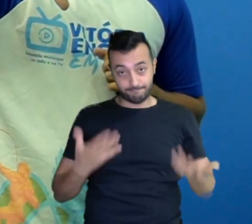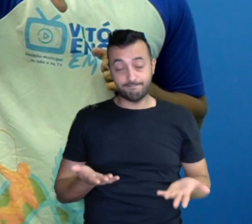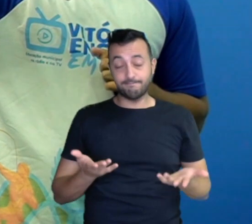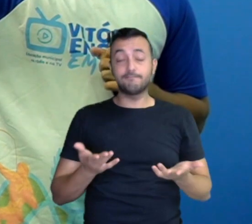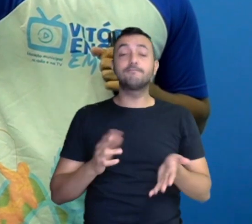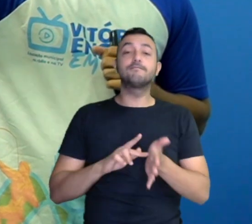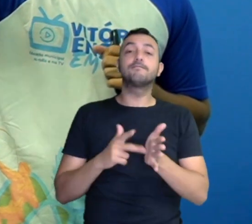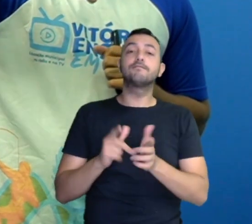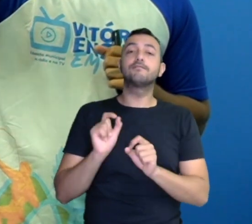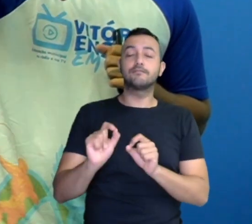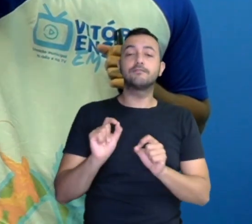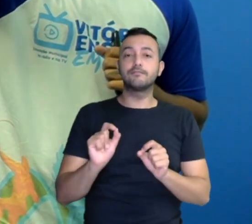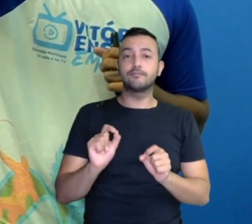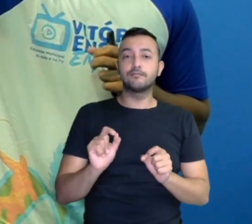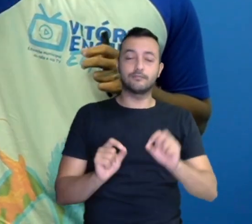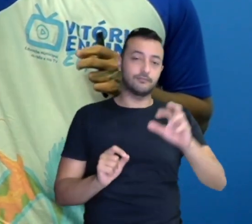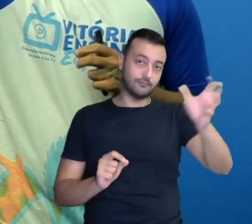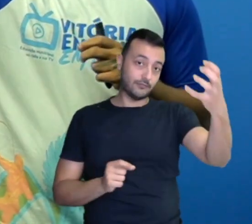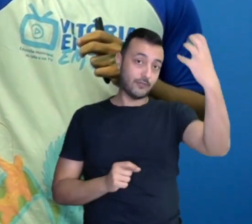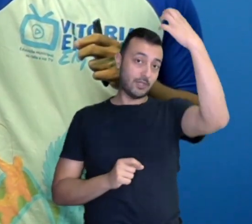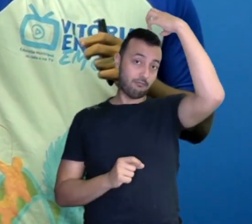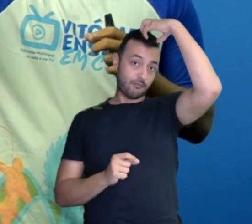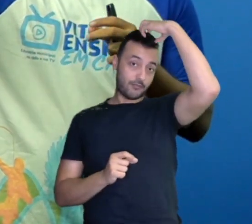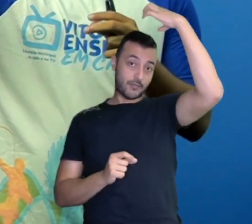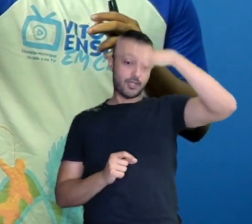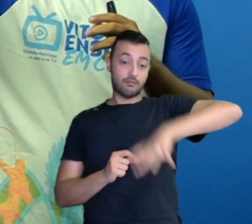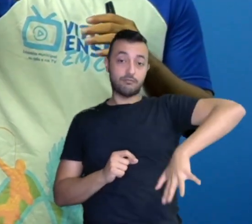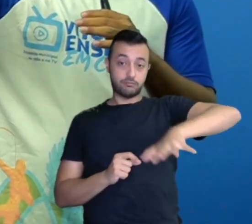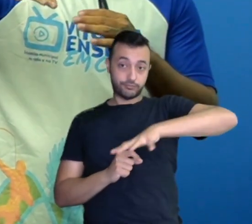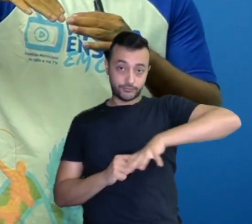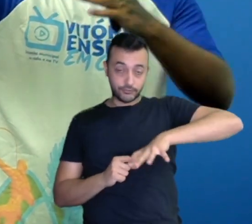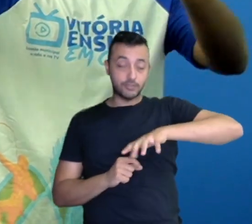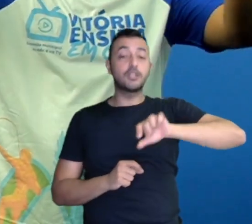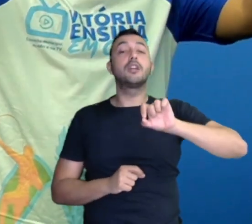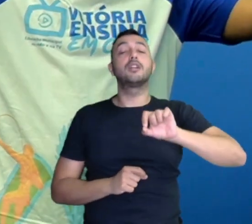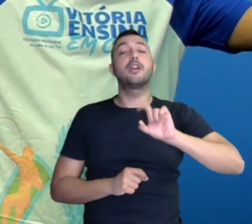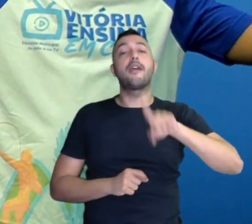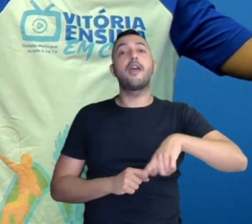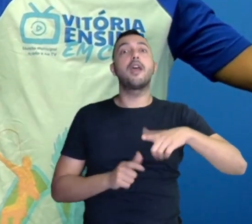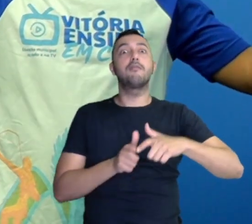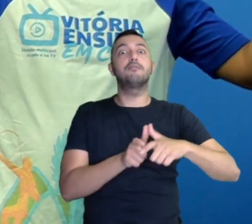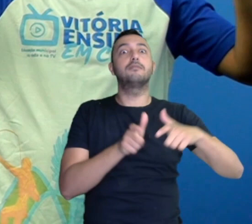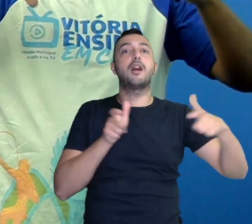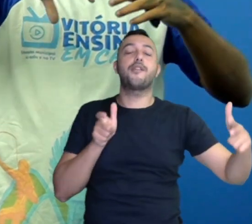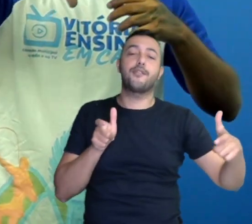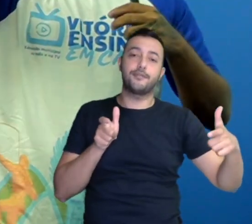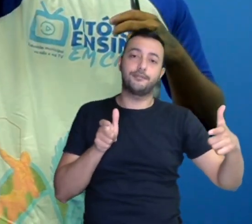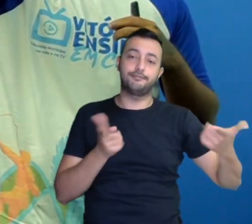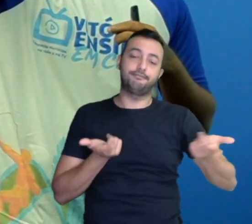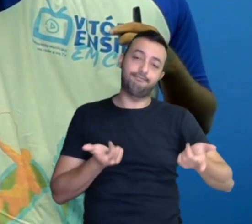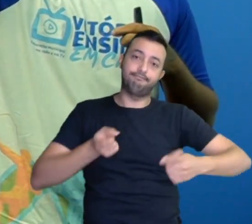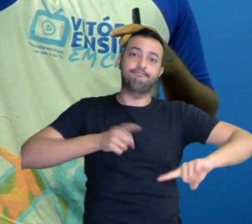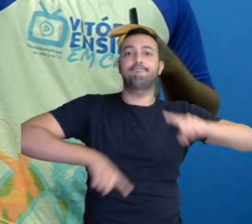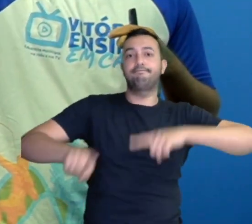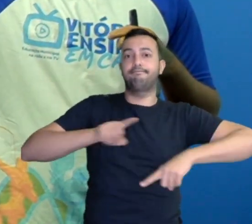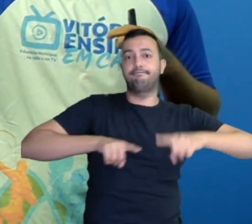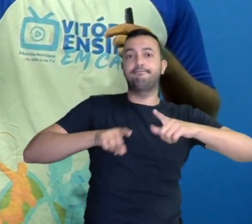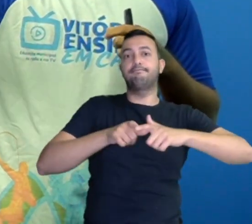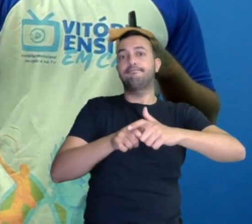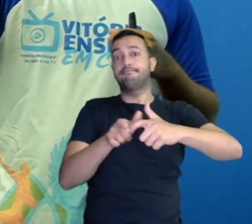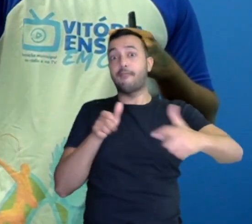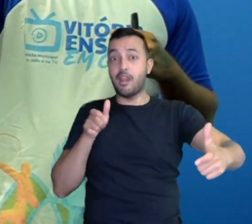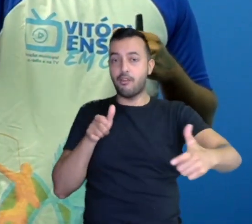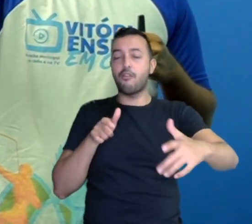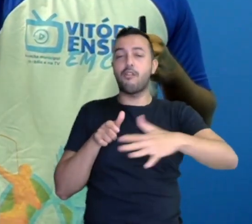Então, o que isso significa dizer? Que o império ele é uma região maior, né? Ele domina